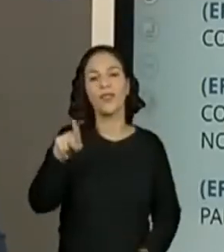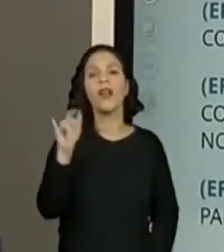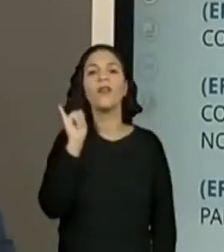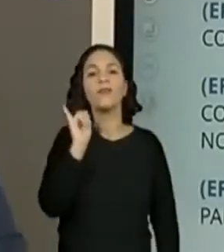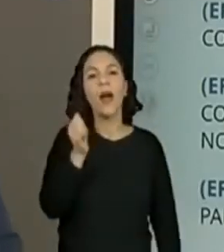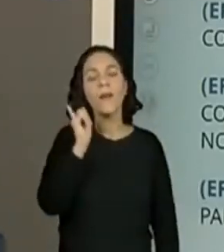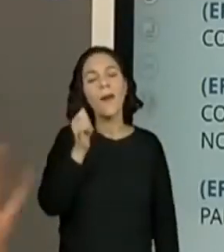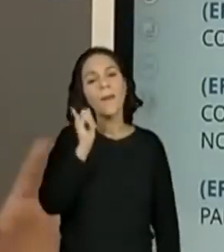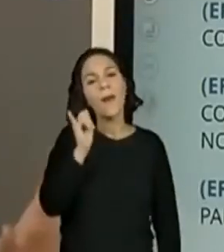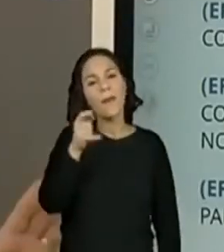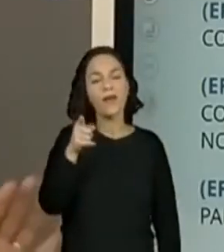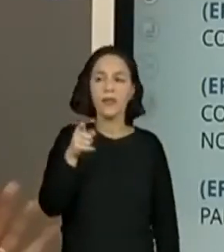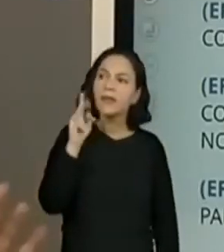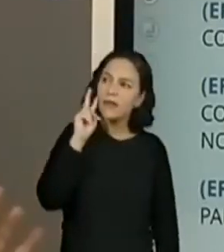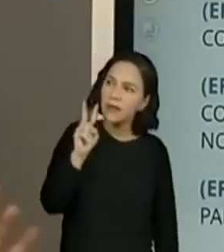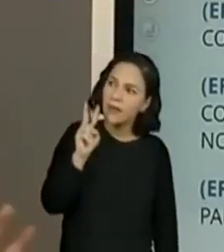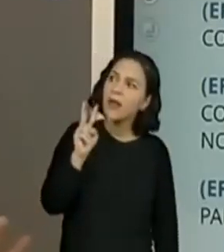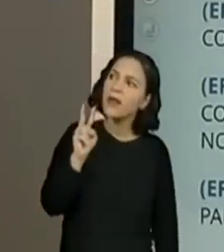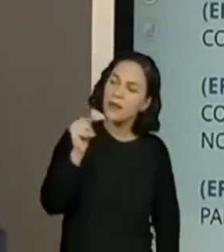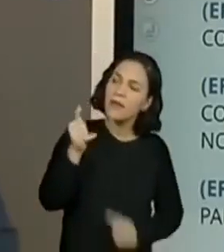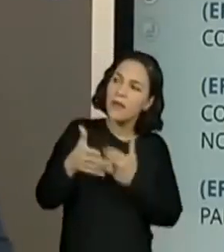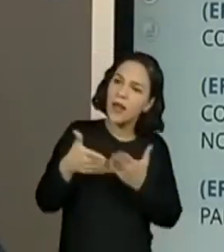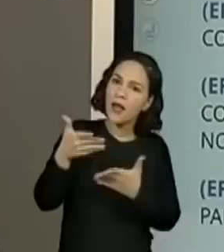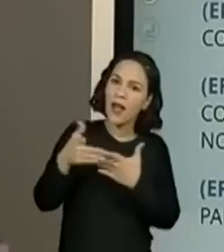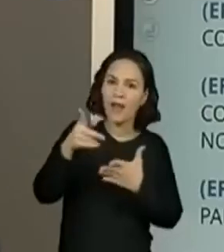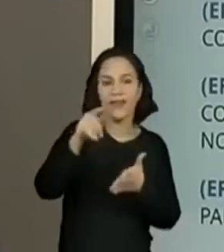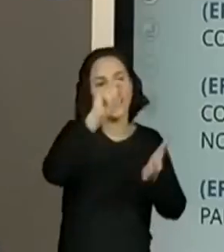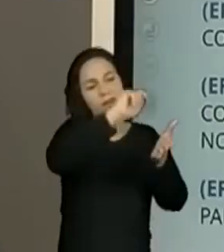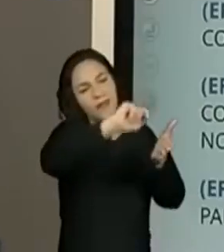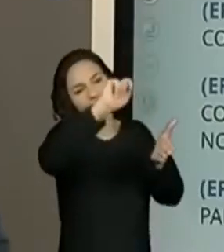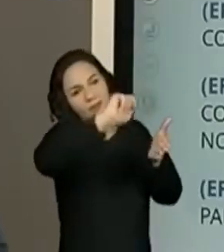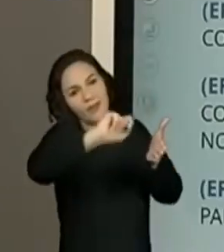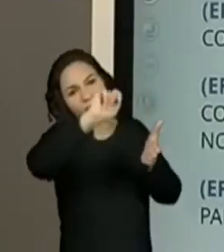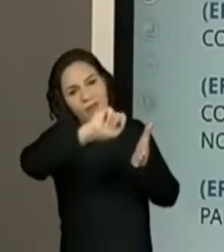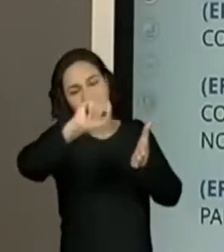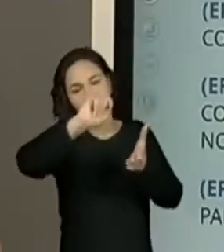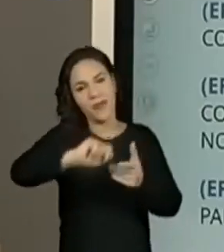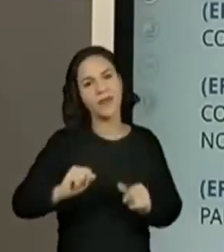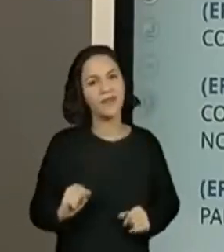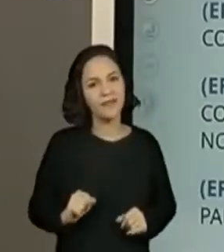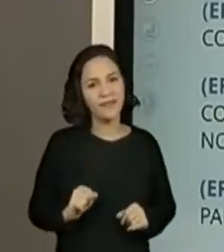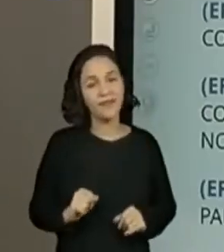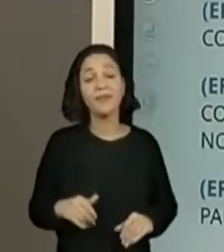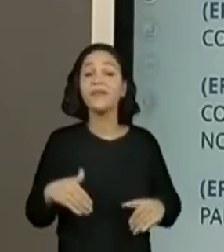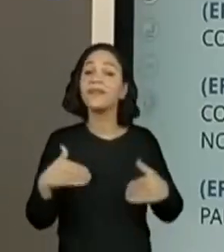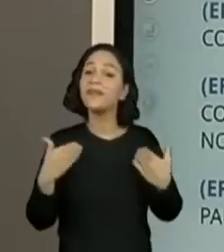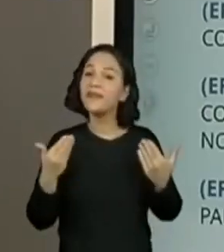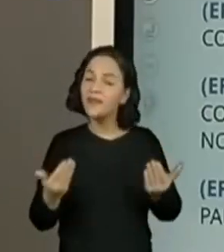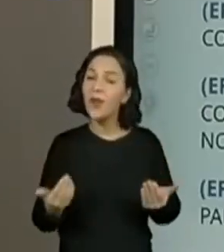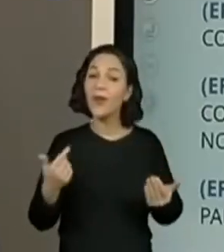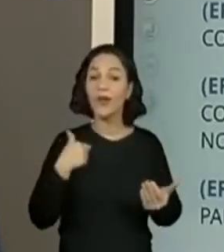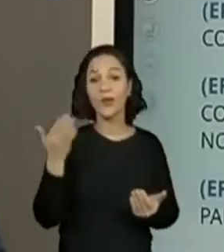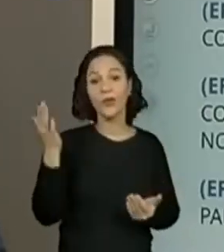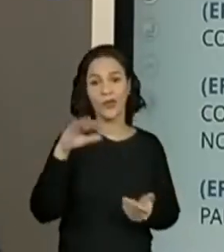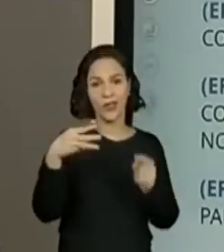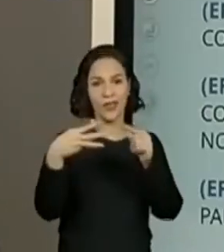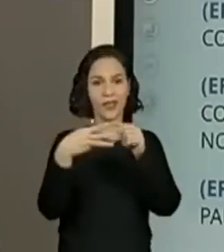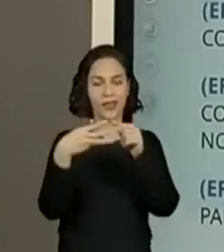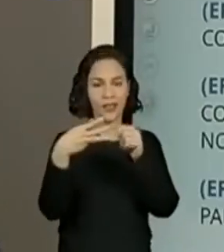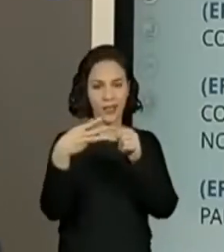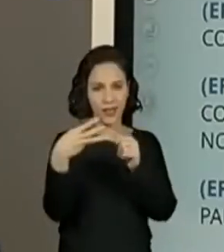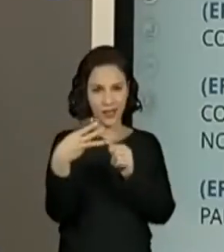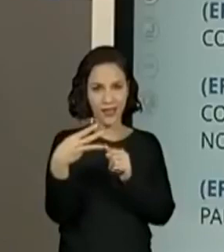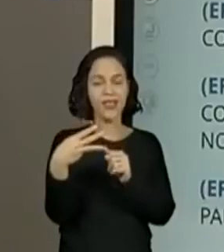vocês pegam um giz, porque vocês adoram giz e lousa, e aí vão lá e escrevem. Então a Pro trouxe essas 3 escritas e eu vou ler